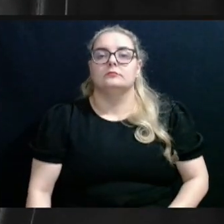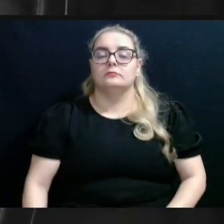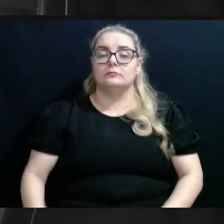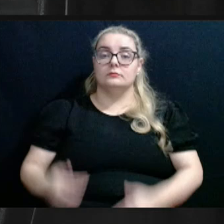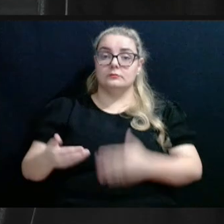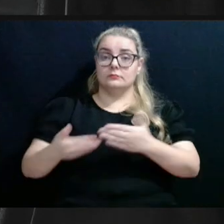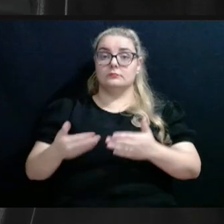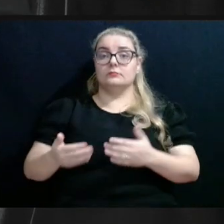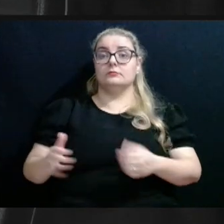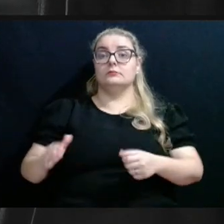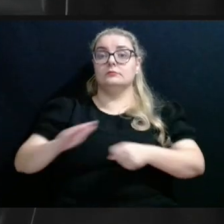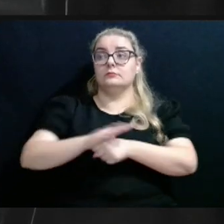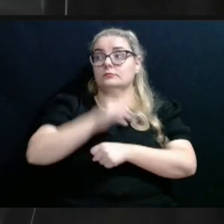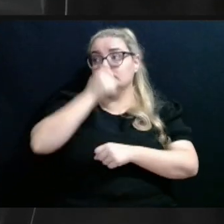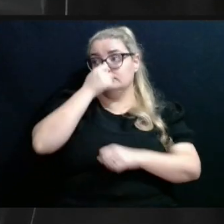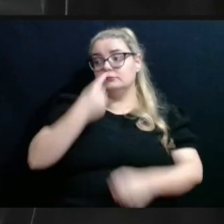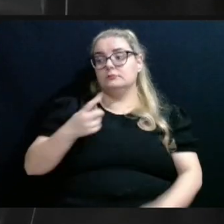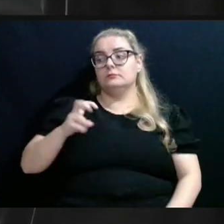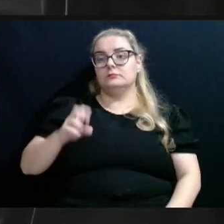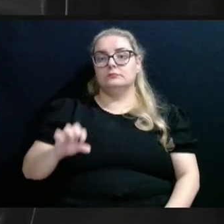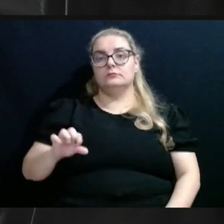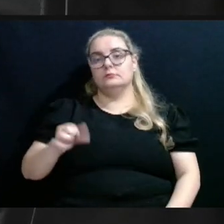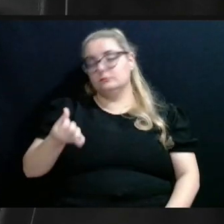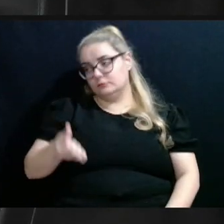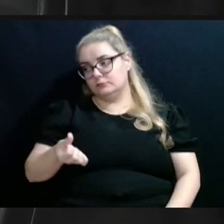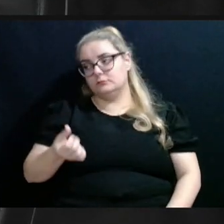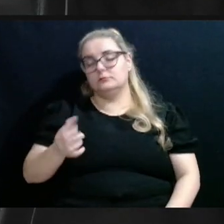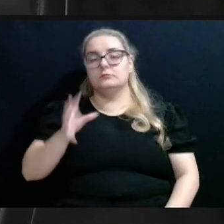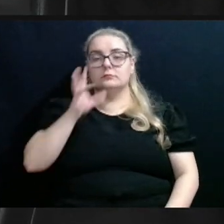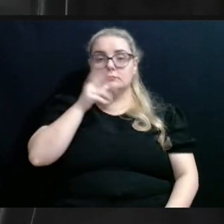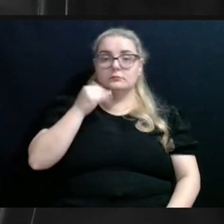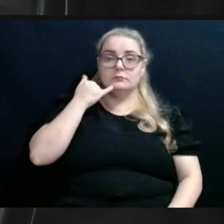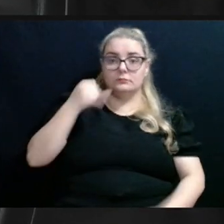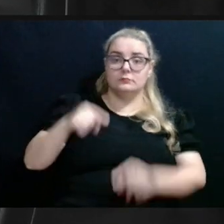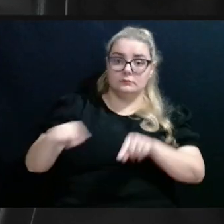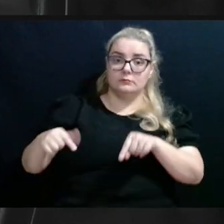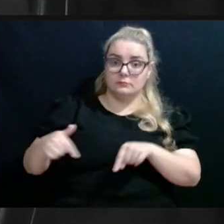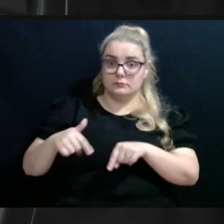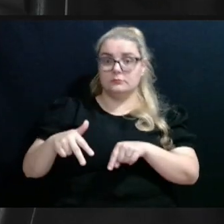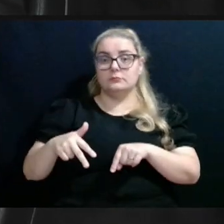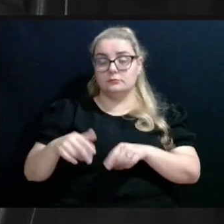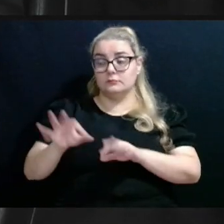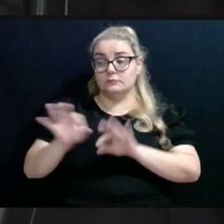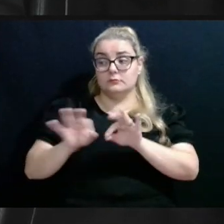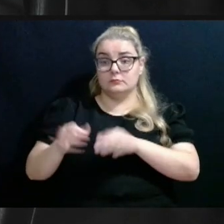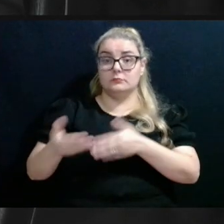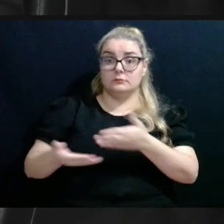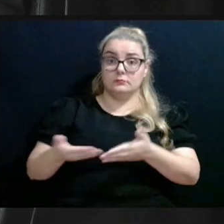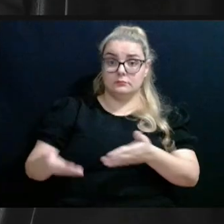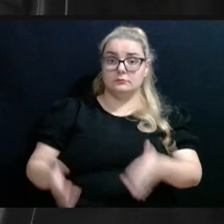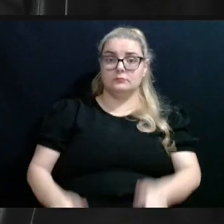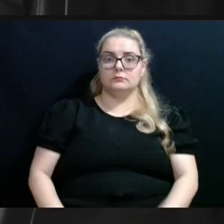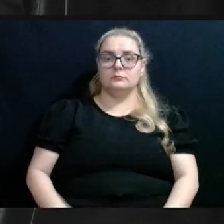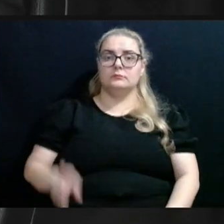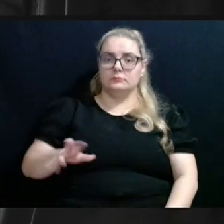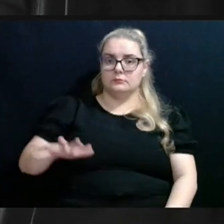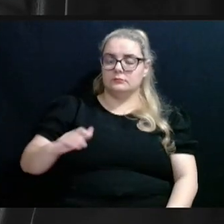lista do 156 e demora. Então, eles ligam para o nosso gabinete para ver se a gente consegue antecipar aquele serviço, e a Regional 11 e a